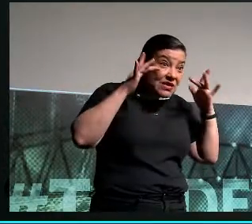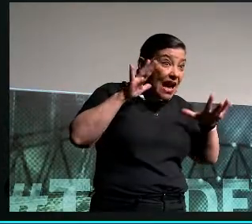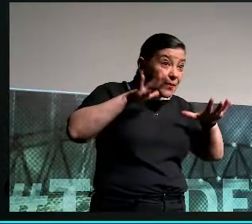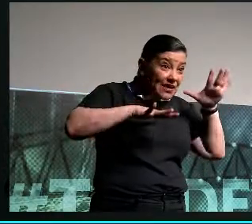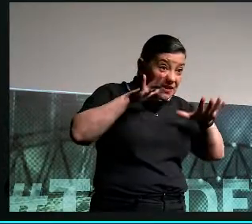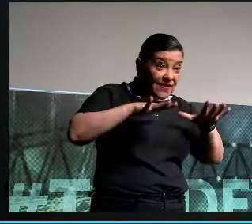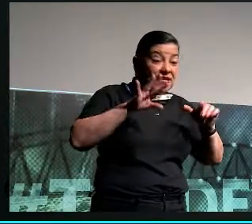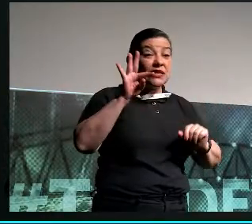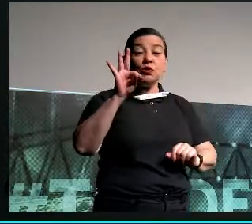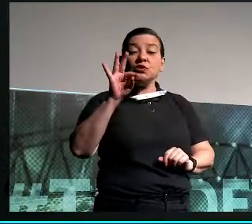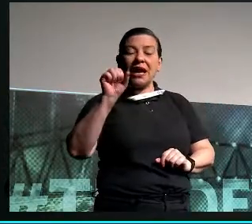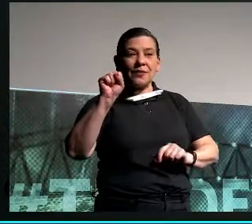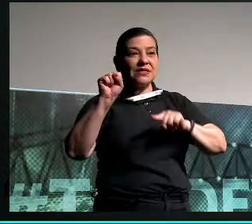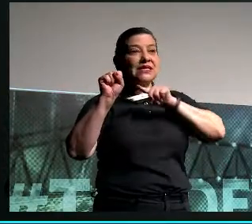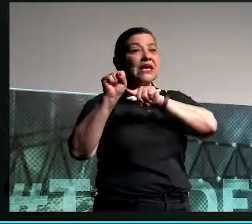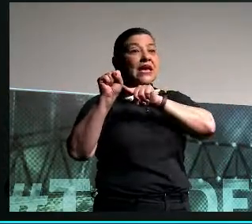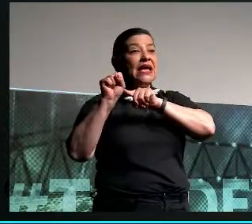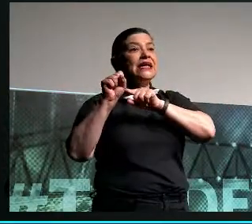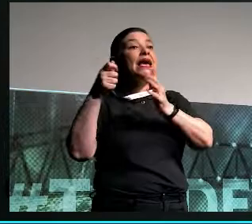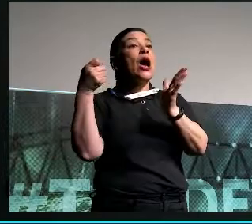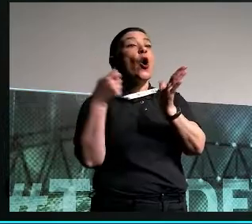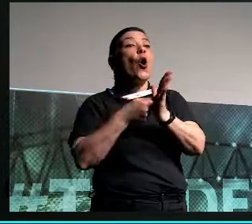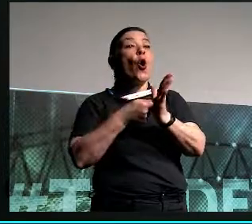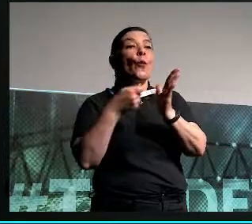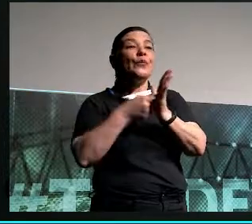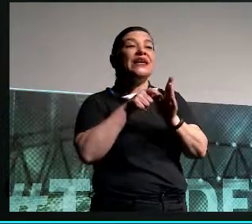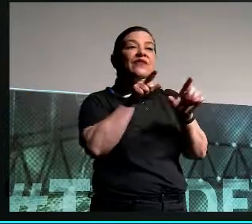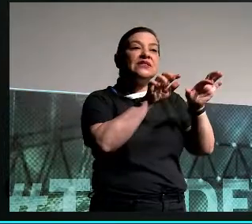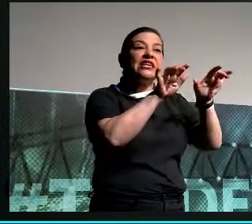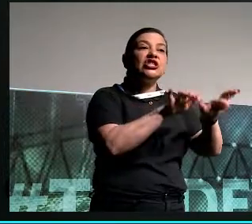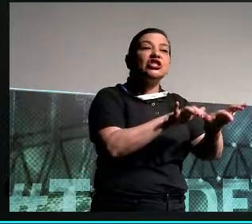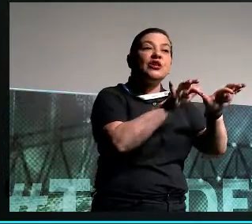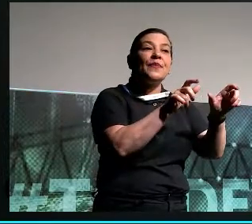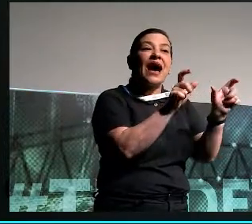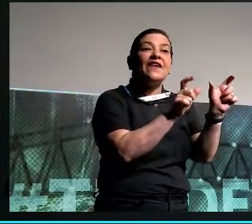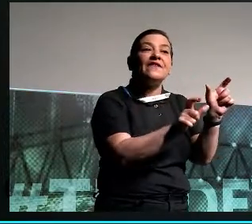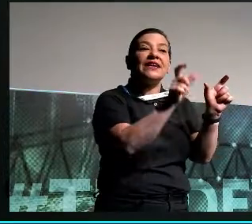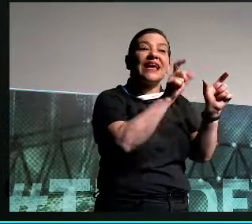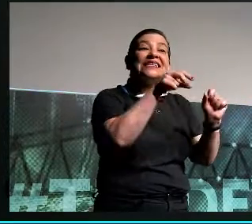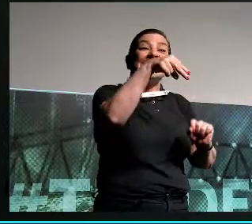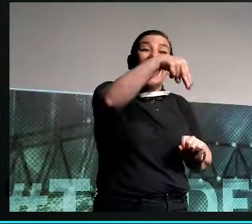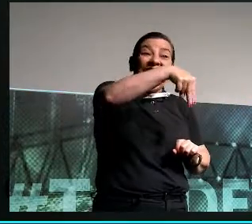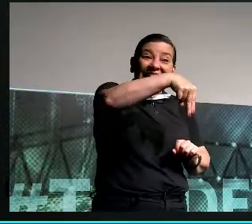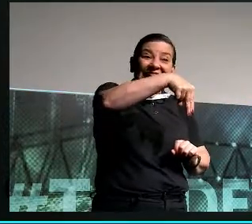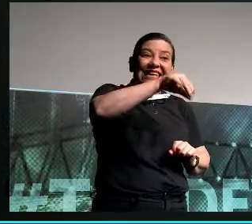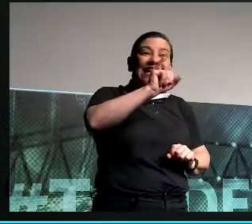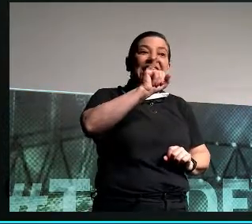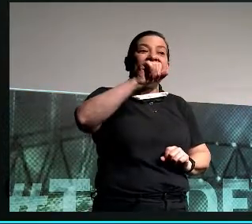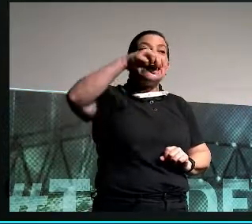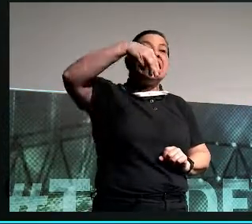o TypeScript no Strict Mode ele te obriga a tipar variáveis que têm N implícito. Nem que